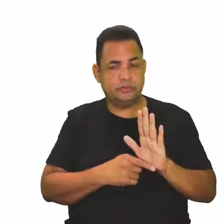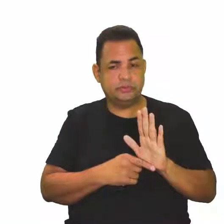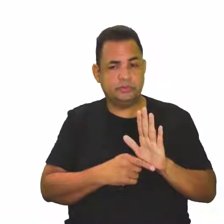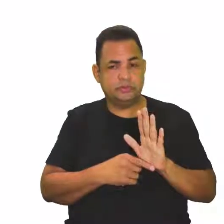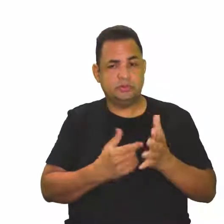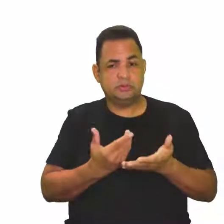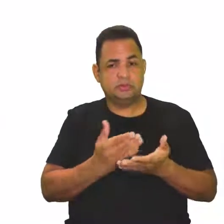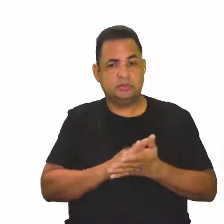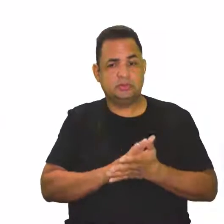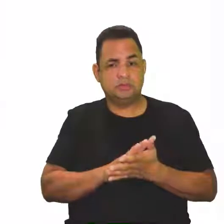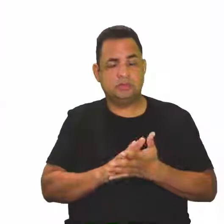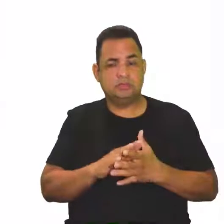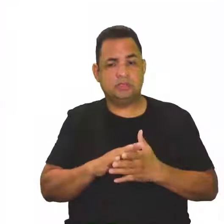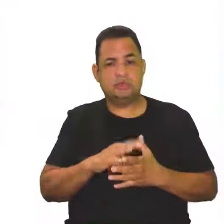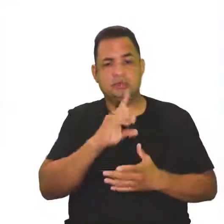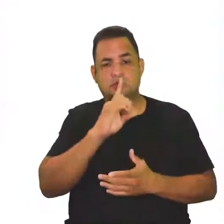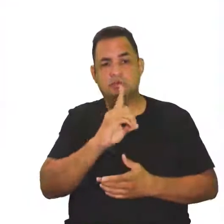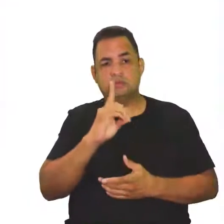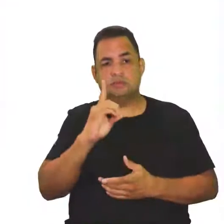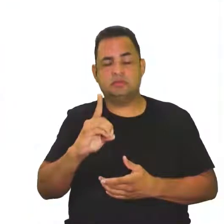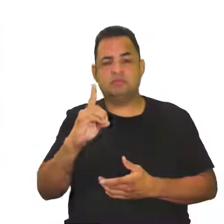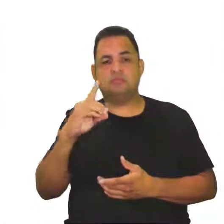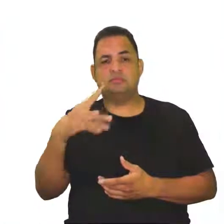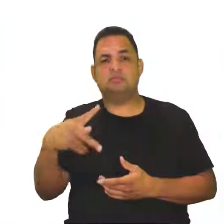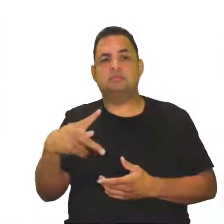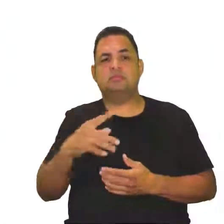questão dessa diferença de potencial.